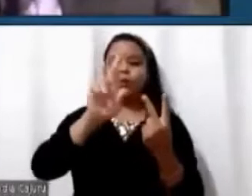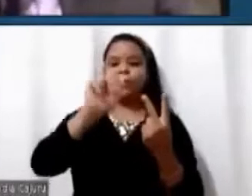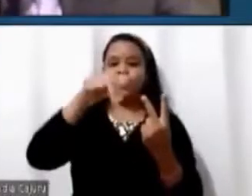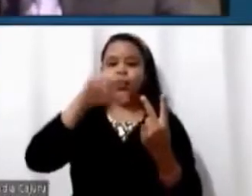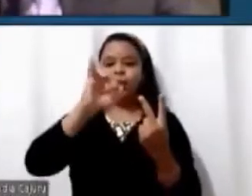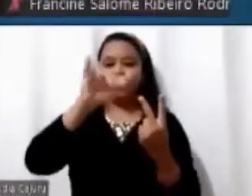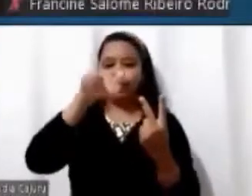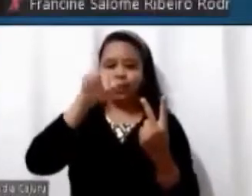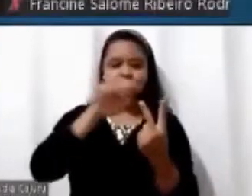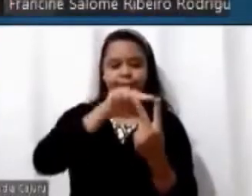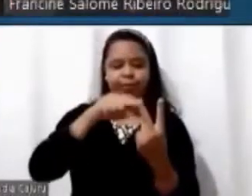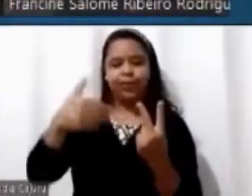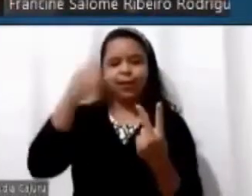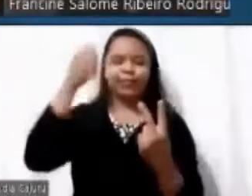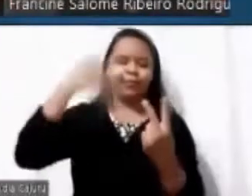fossem esses.